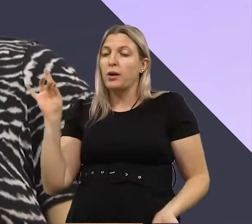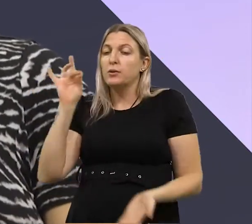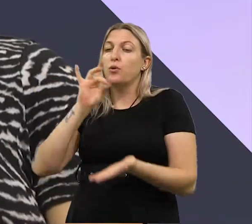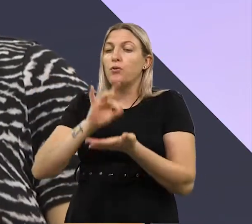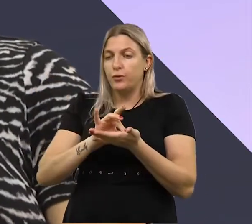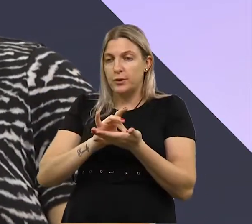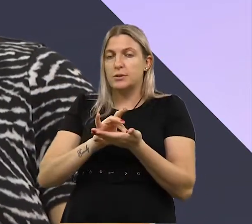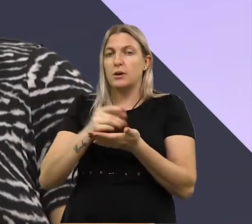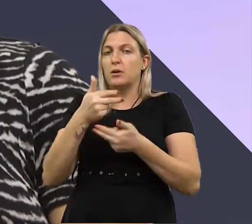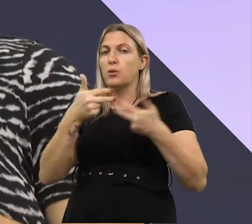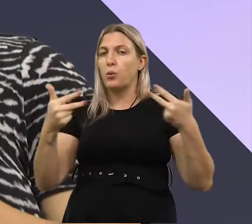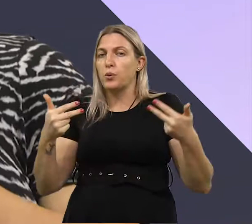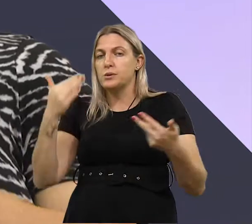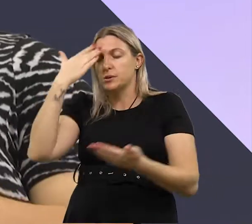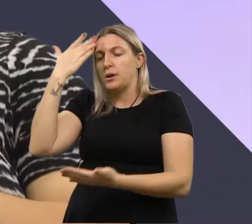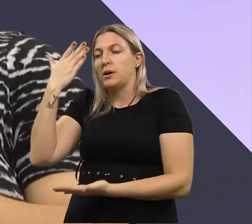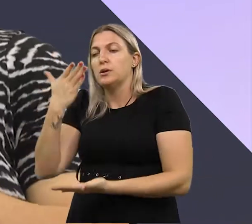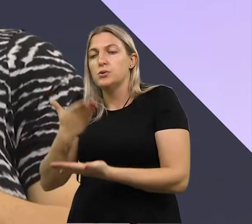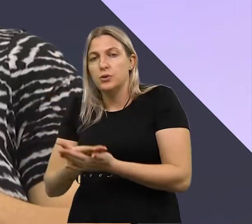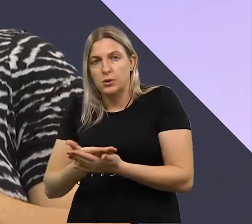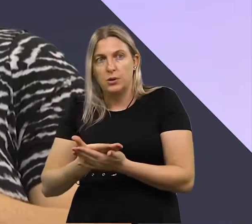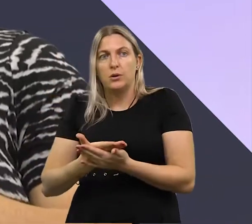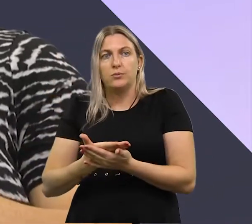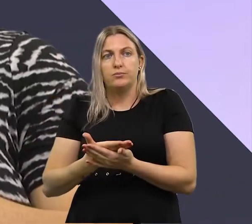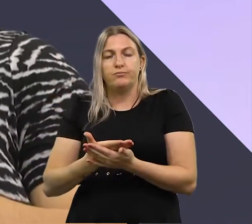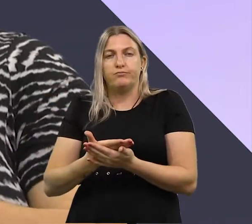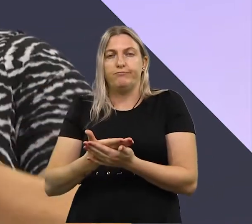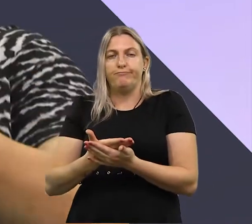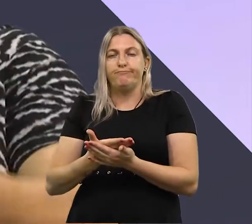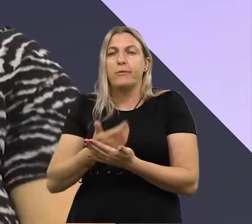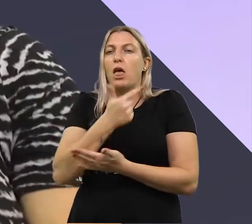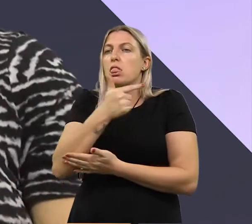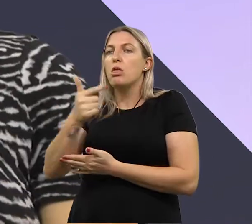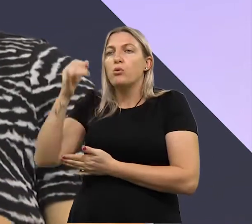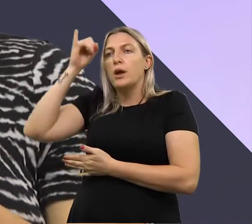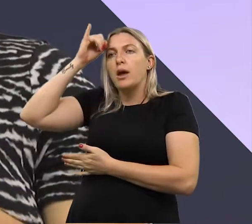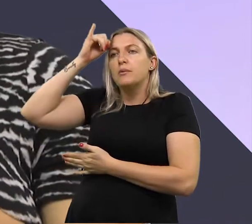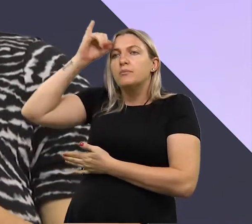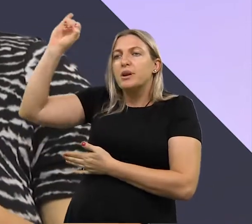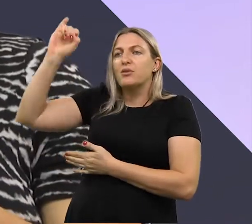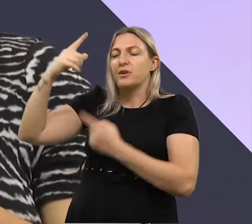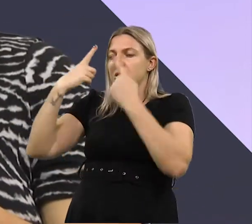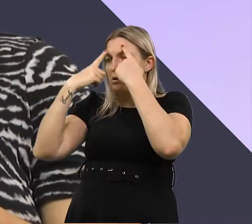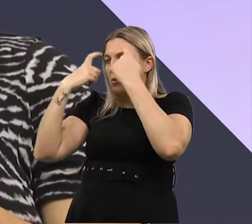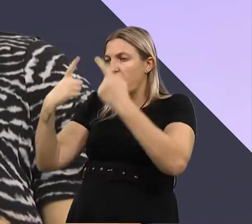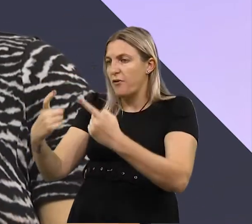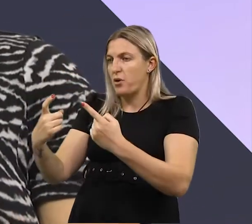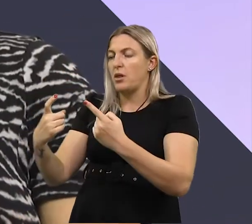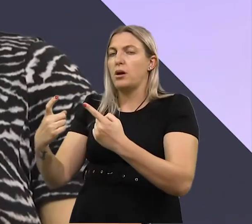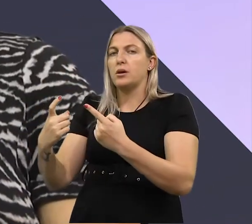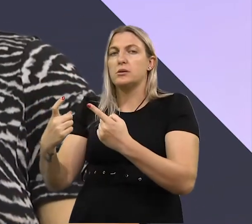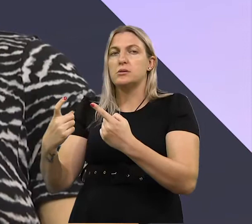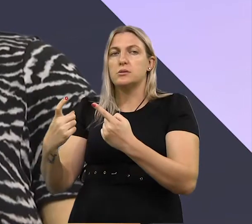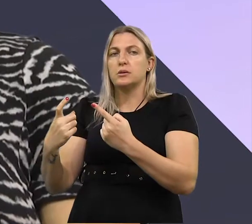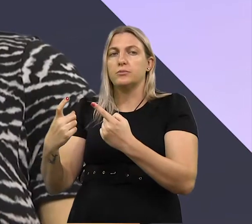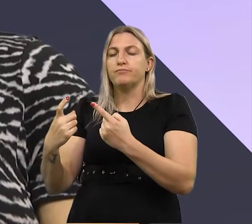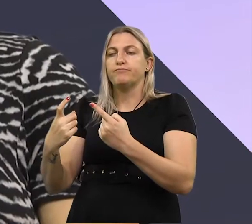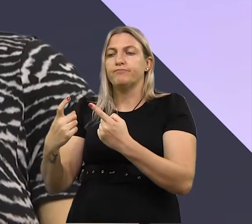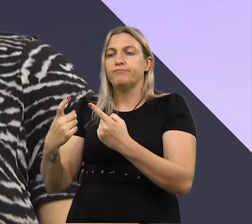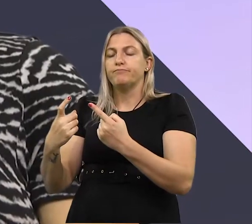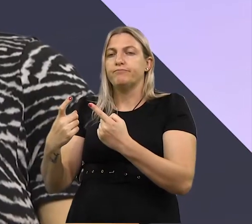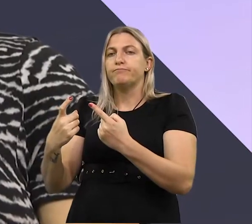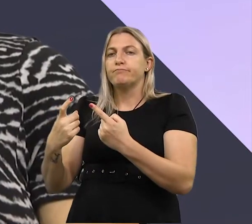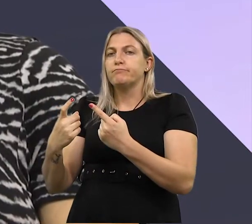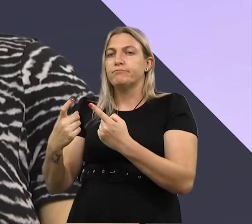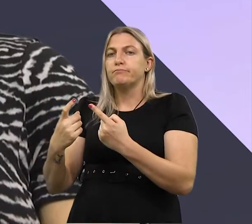que a gente acredita de ter a prevenção da violência, tratando também, principalmente